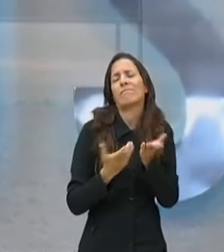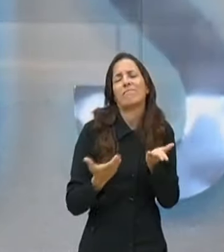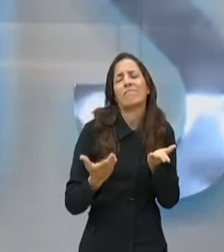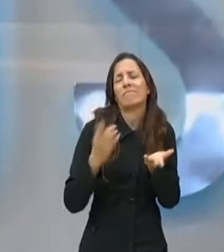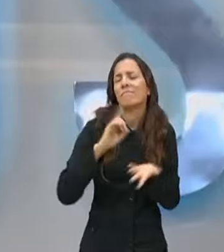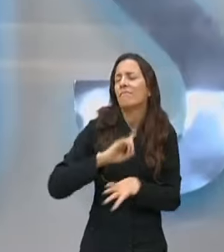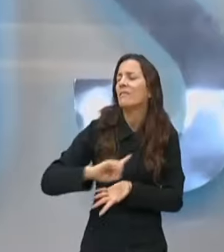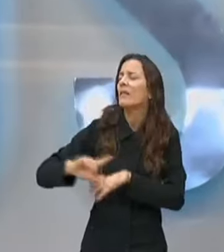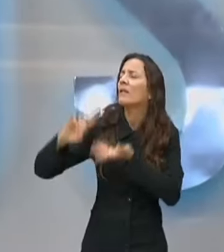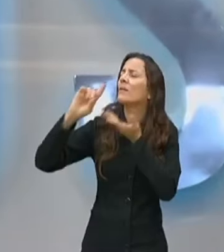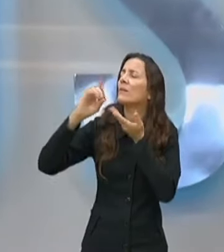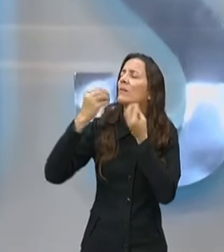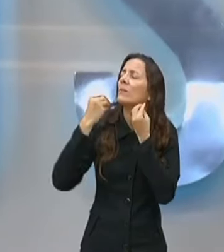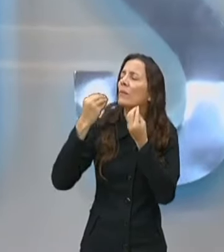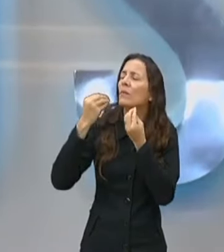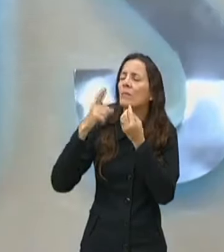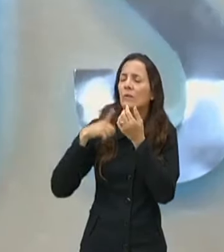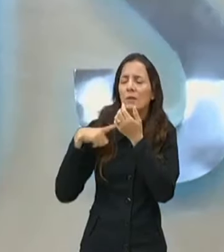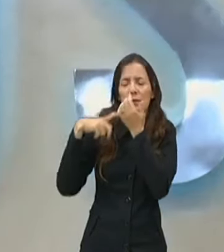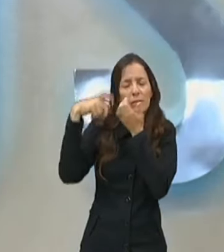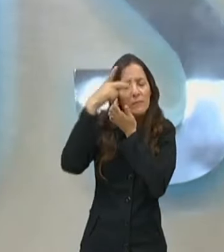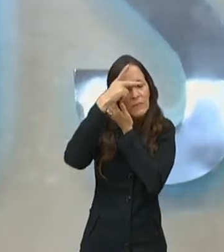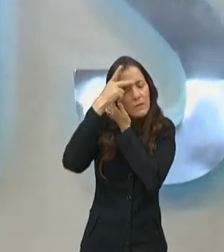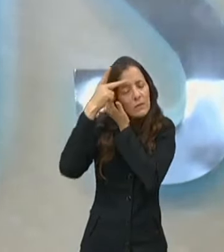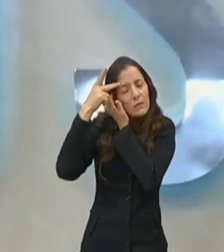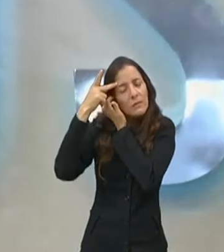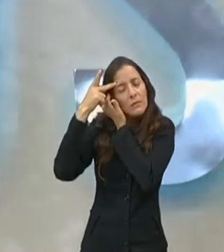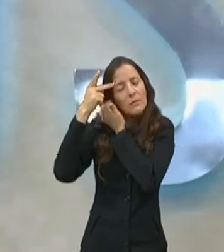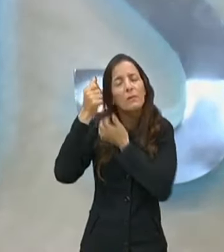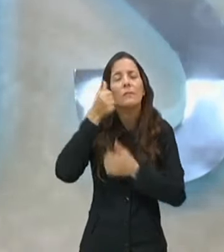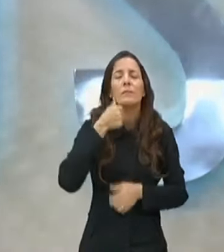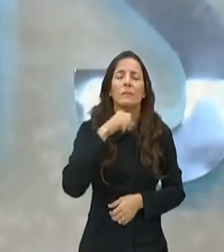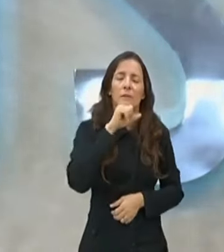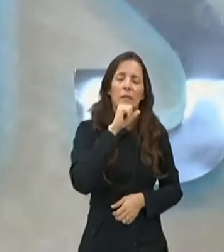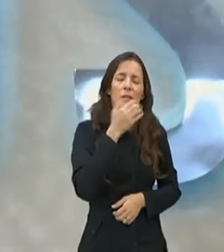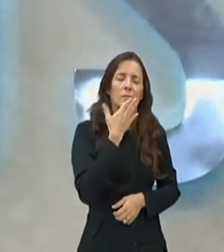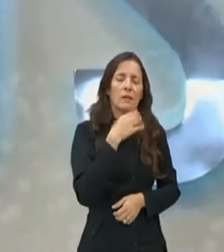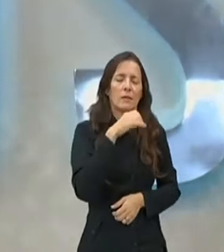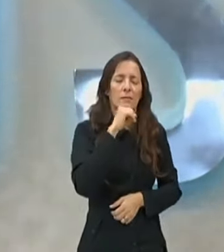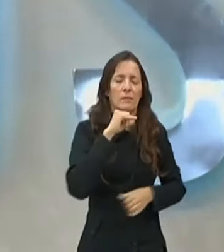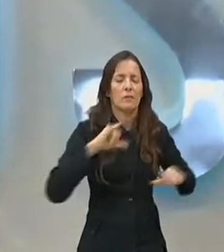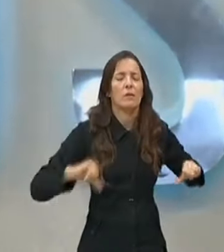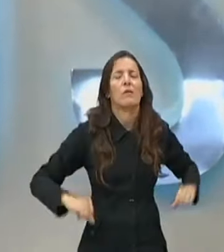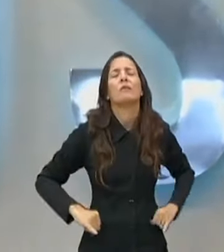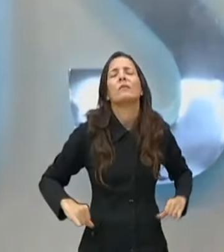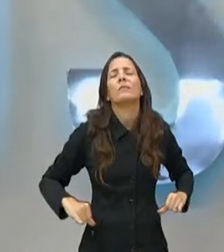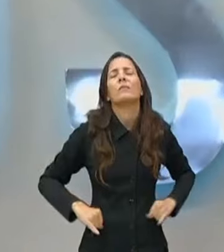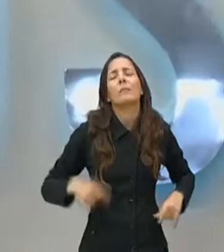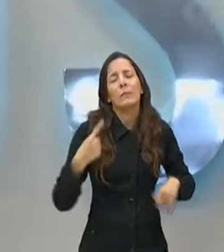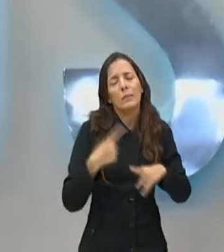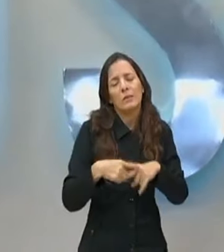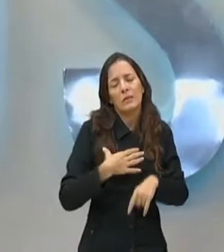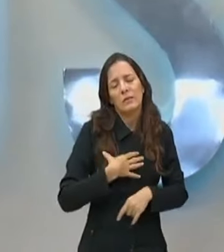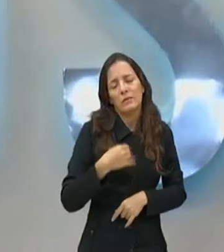teus, quantos pais e mães sofrem por causa das drogas, Senhor.